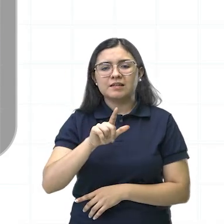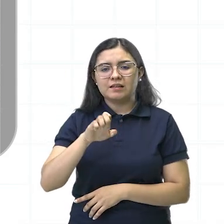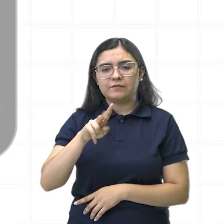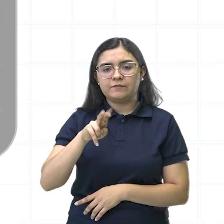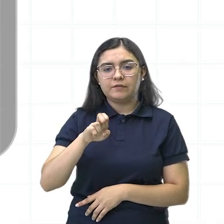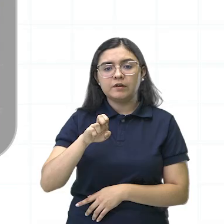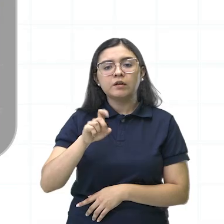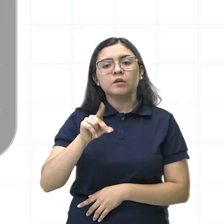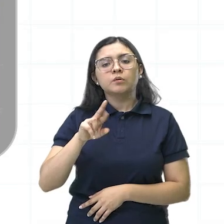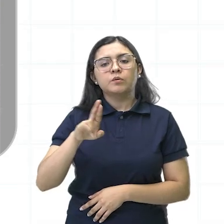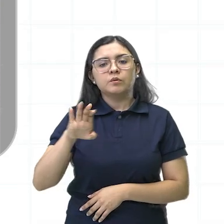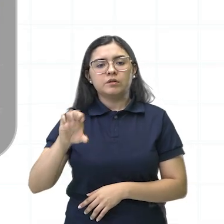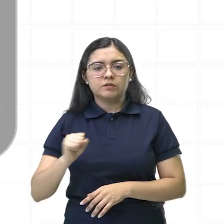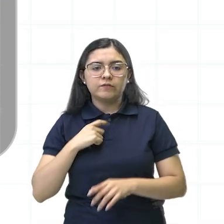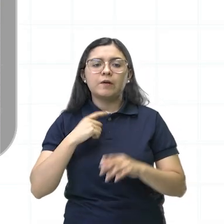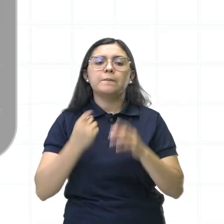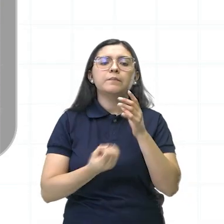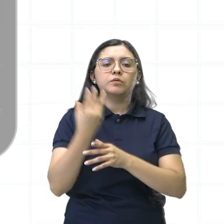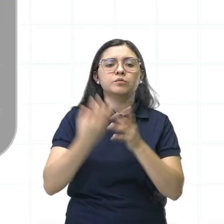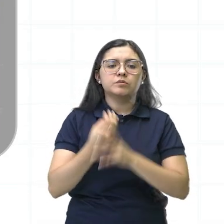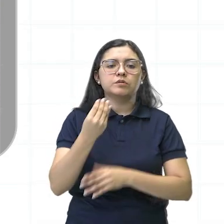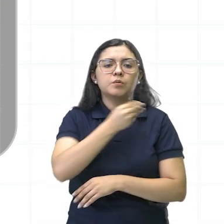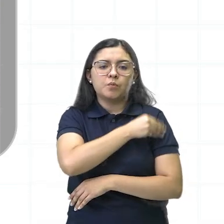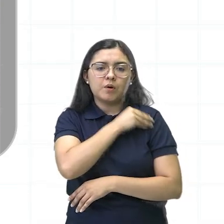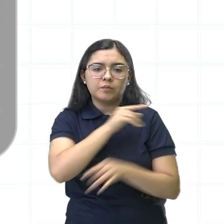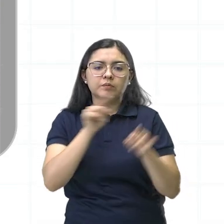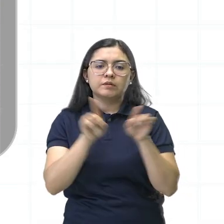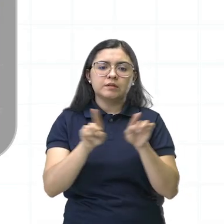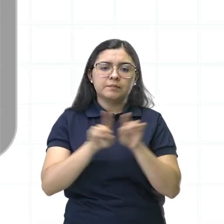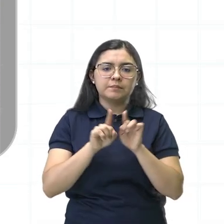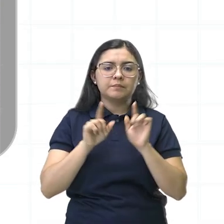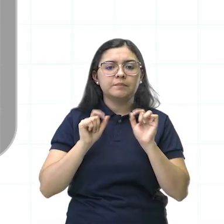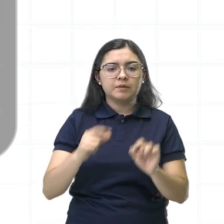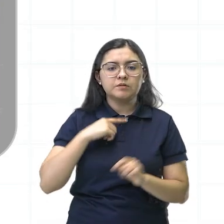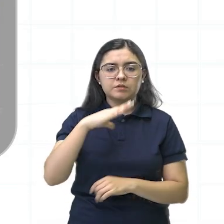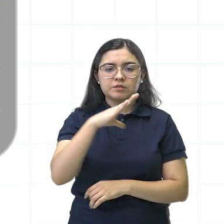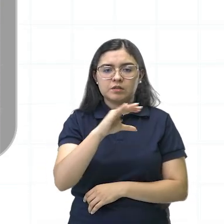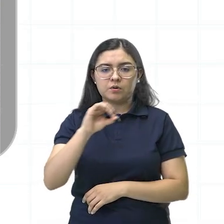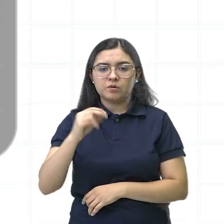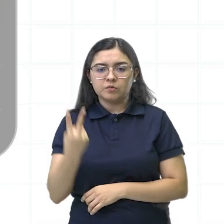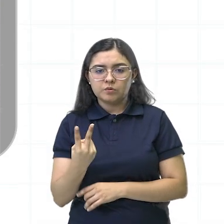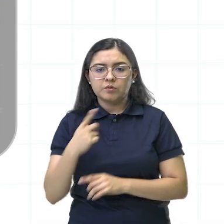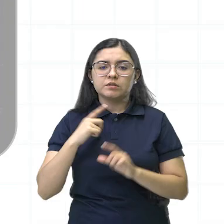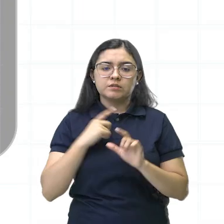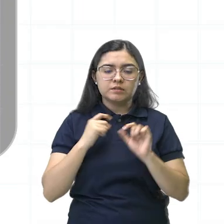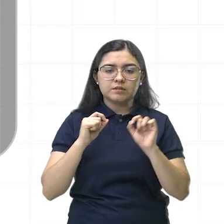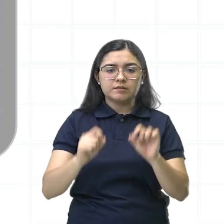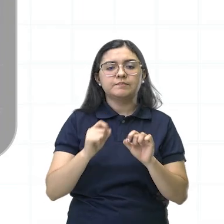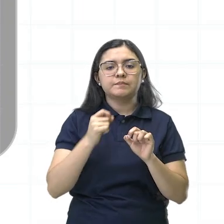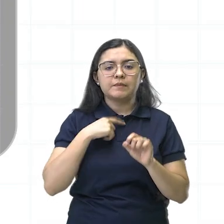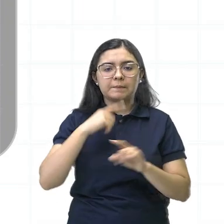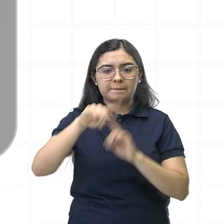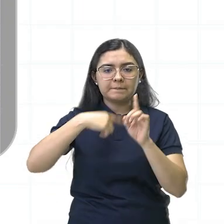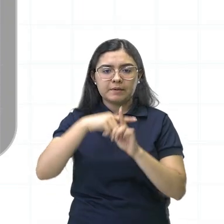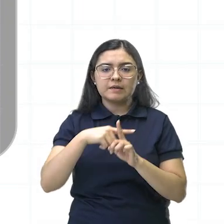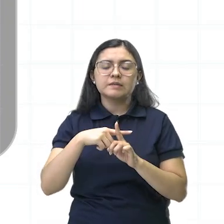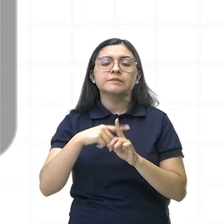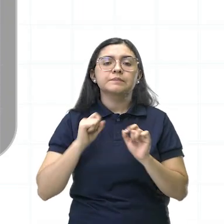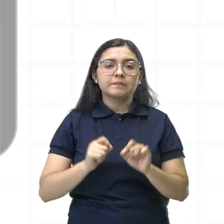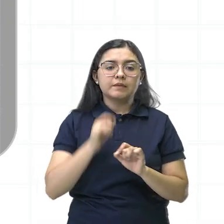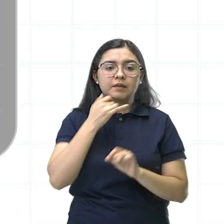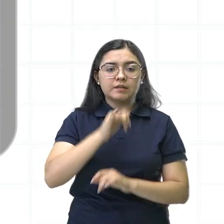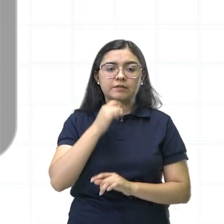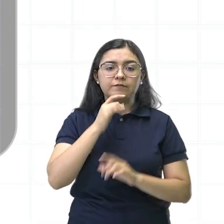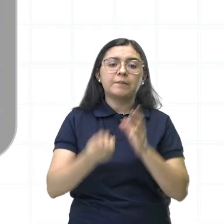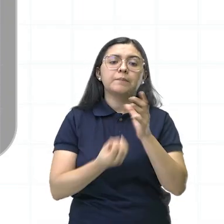leveduras vão produzir aí o álcool e o gás carbônico e liberar energia. Então, o gás carbônico ele vai